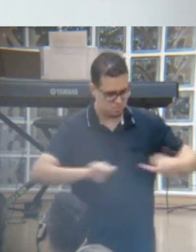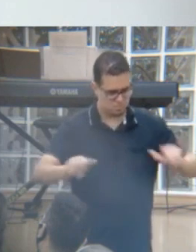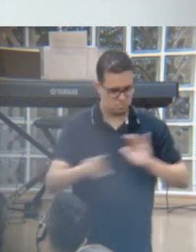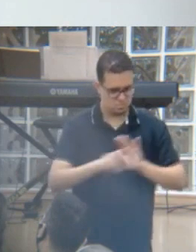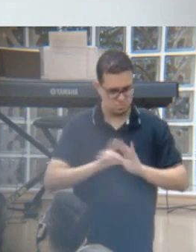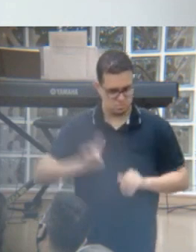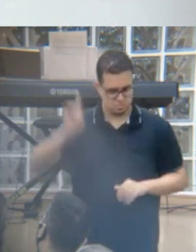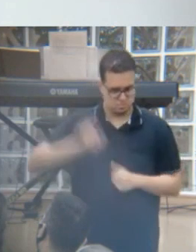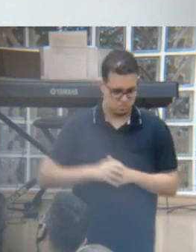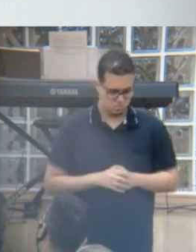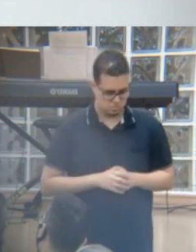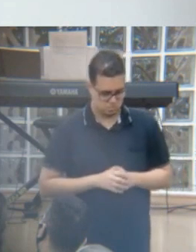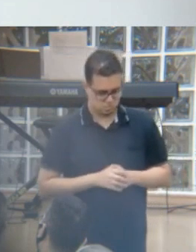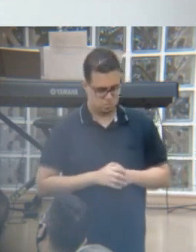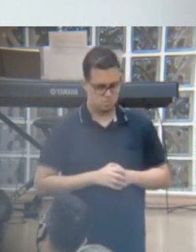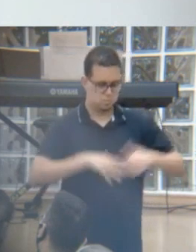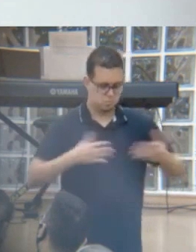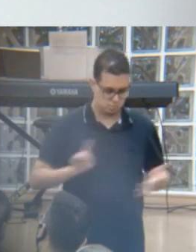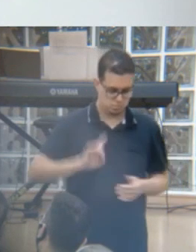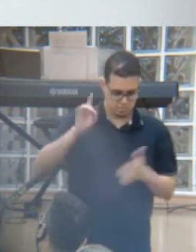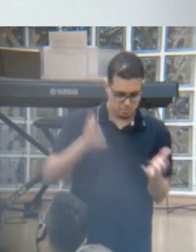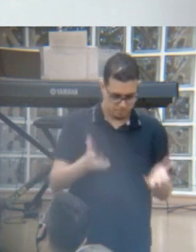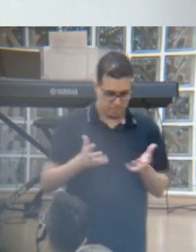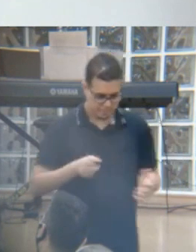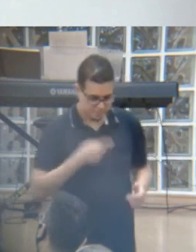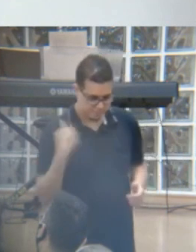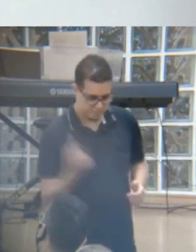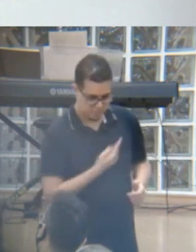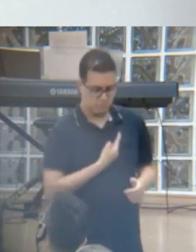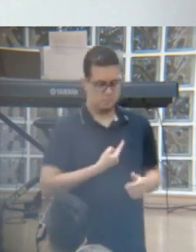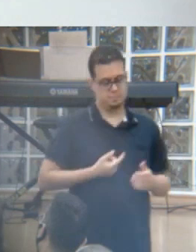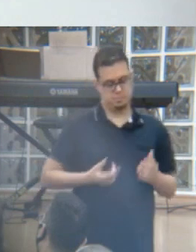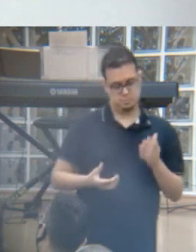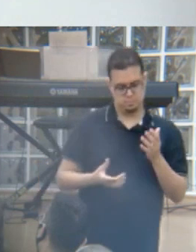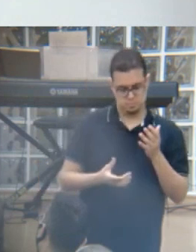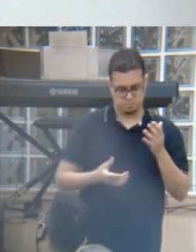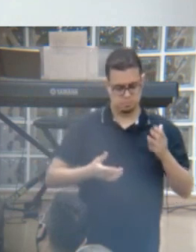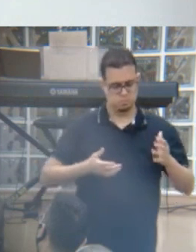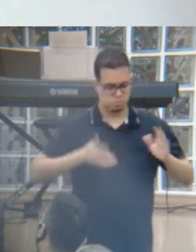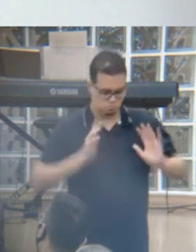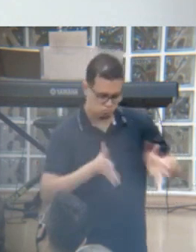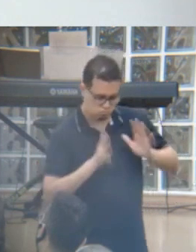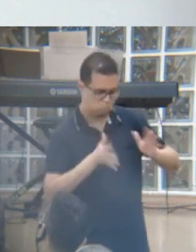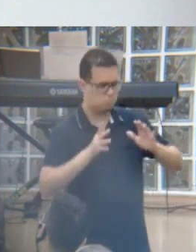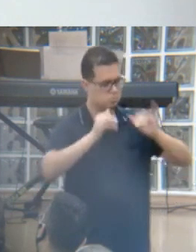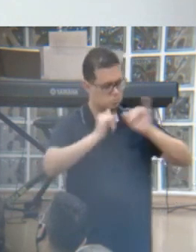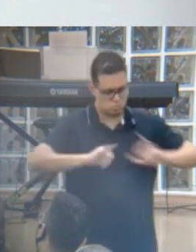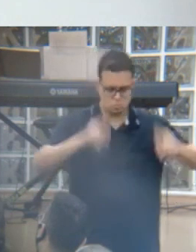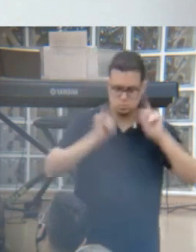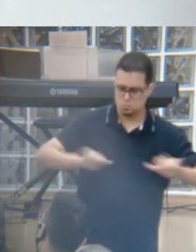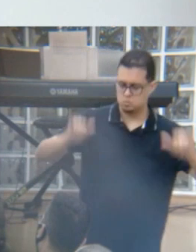o Senhor requer que nós sejamos boca de Deus, valentes, destemidos e fiéis à sua